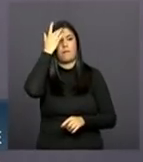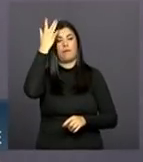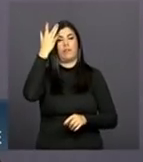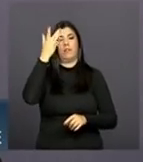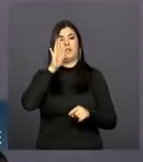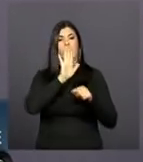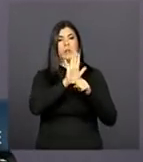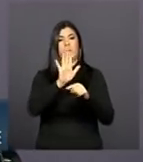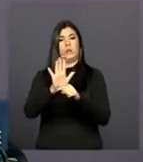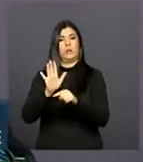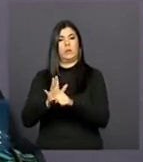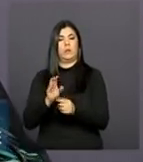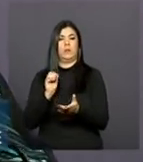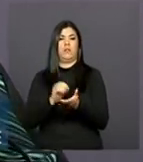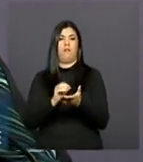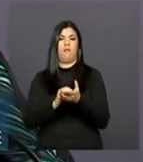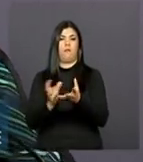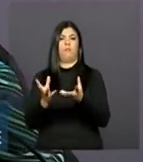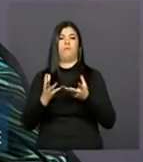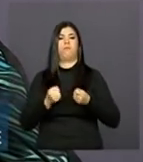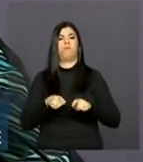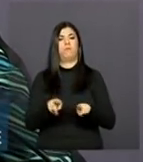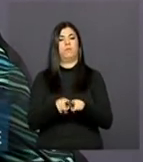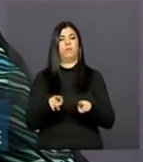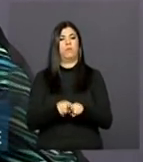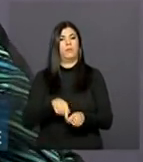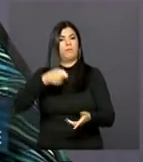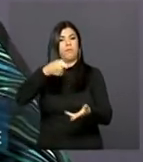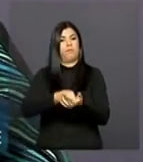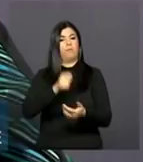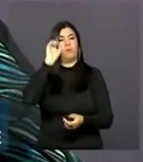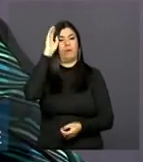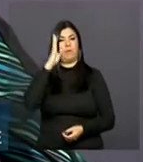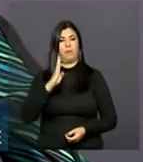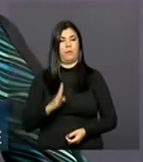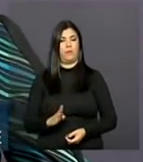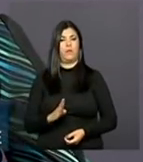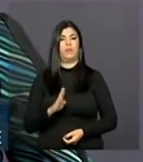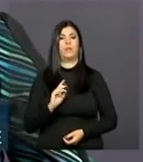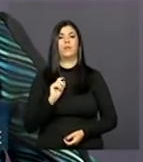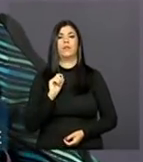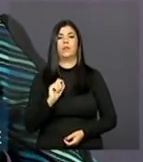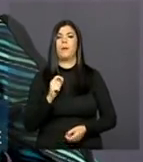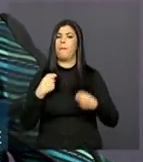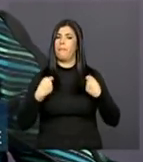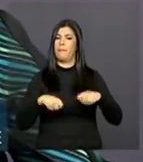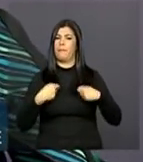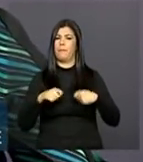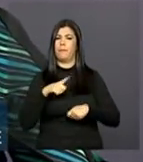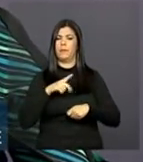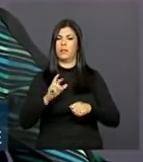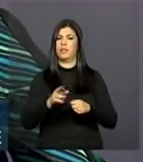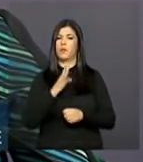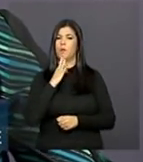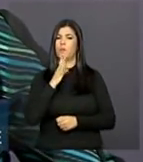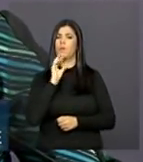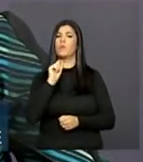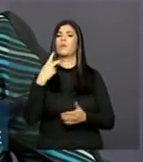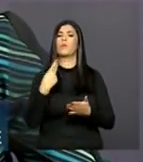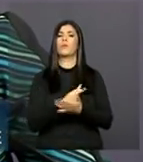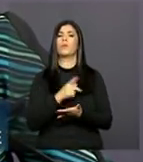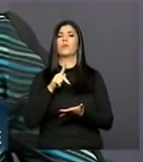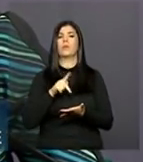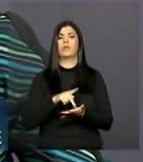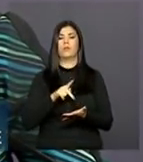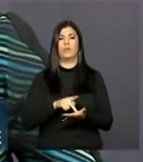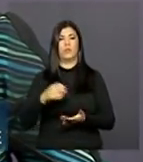trânsito da intoleran afirmei ainda que o Brasil merecia a verdade que as